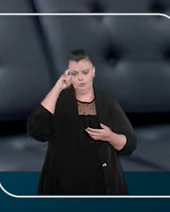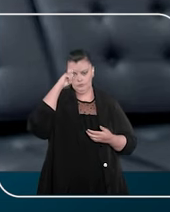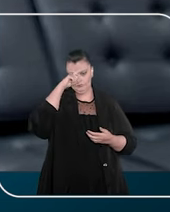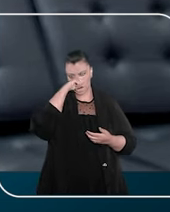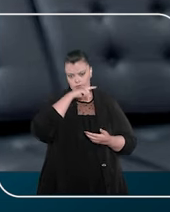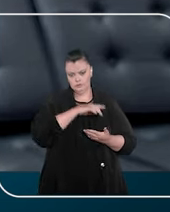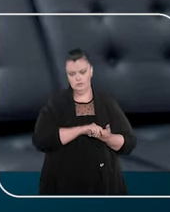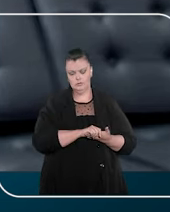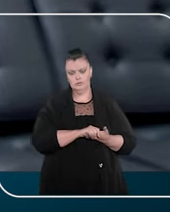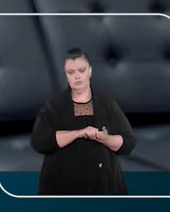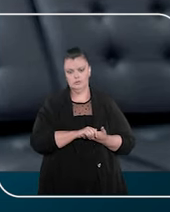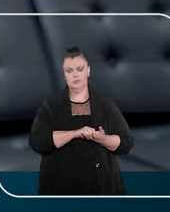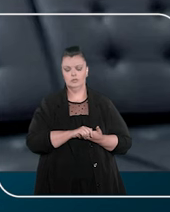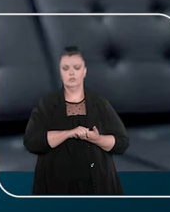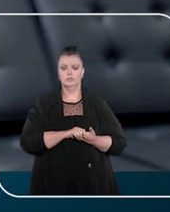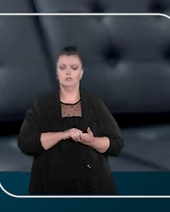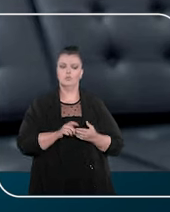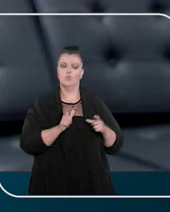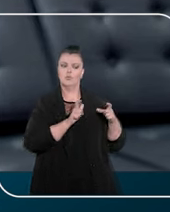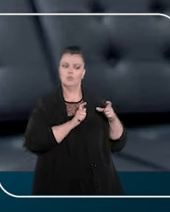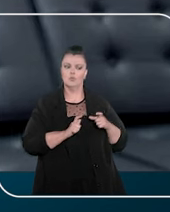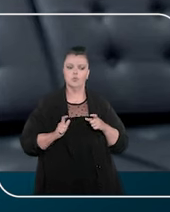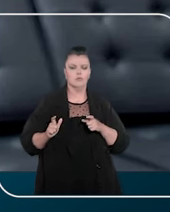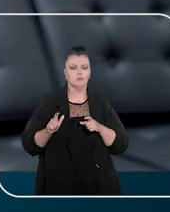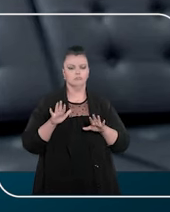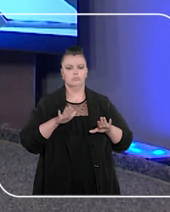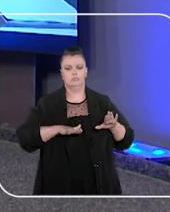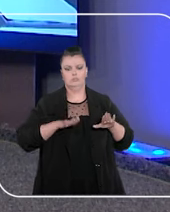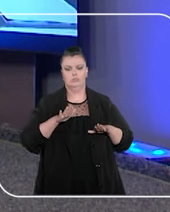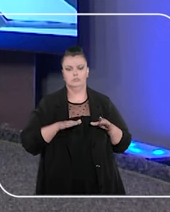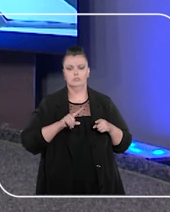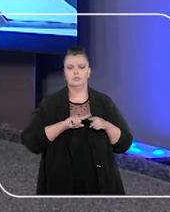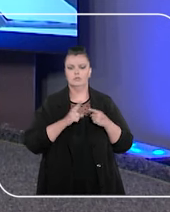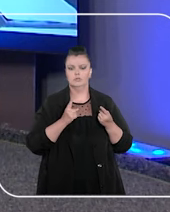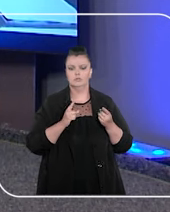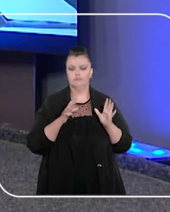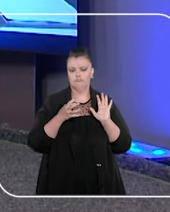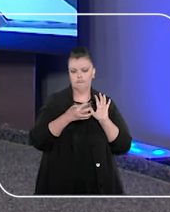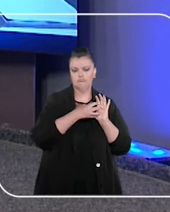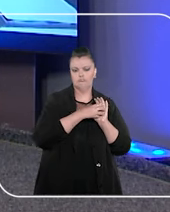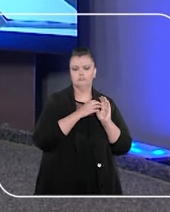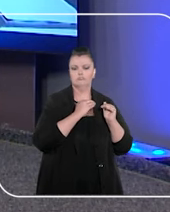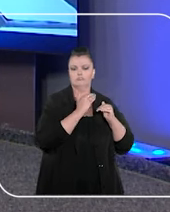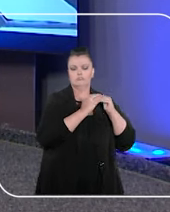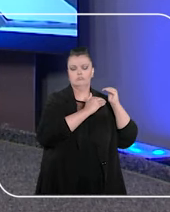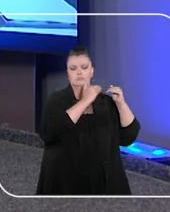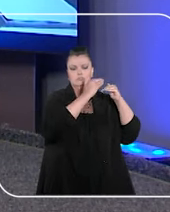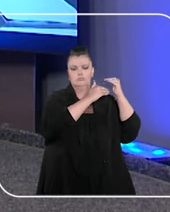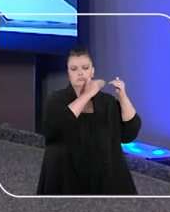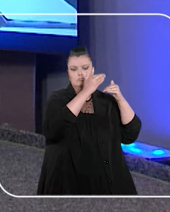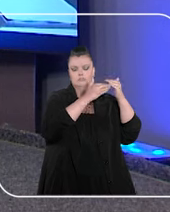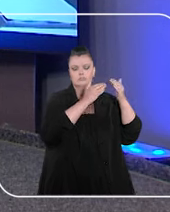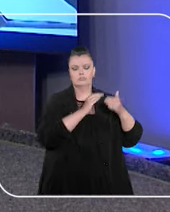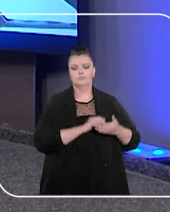outro local, mas eu diria que estamos avançando, estamos conseguindo